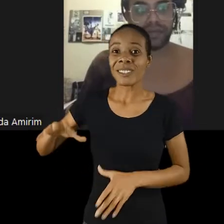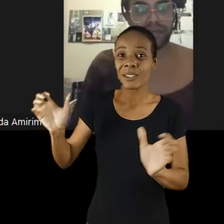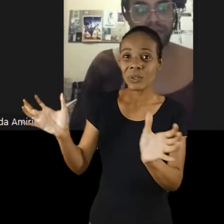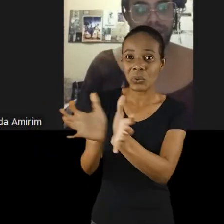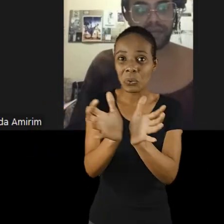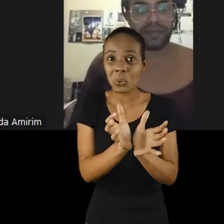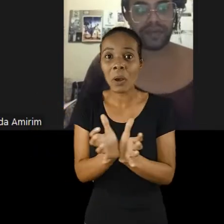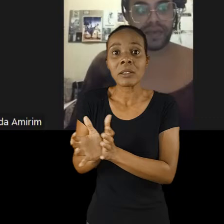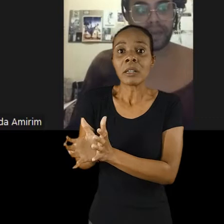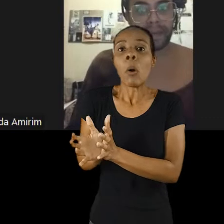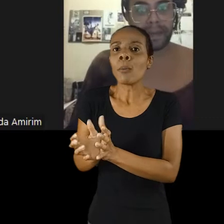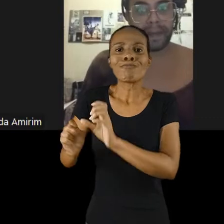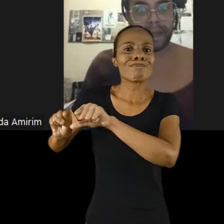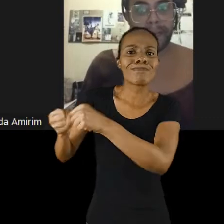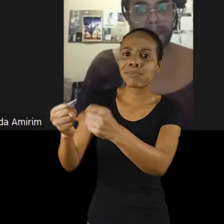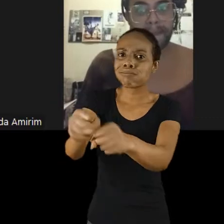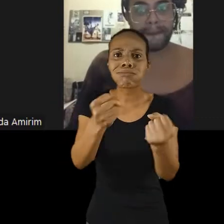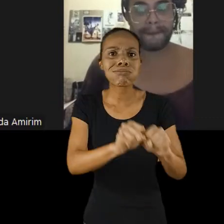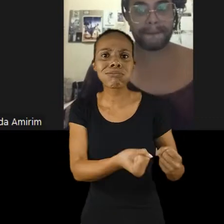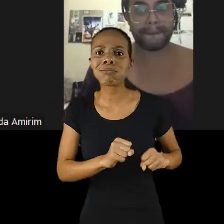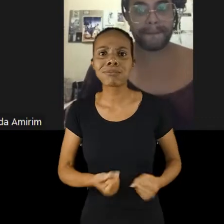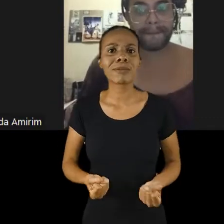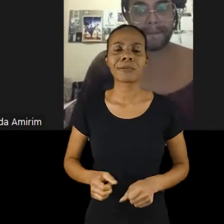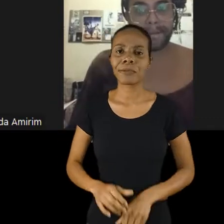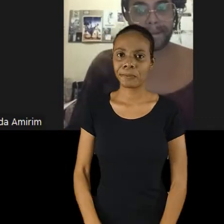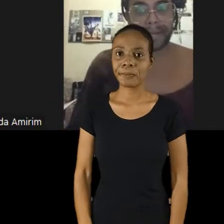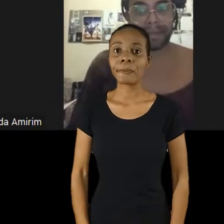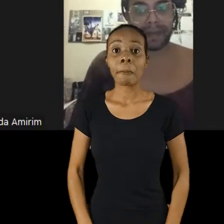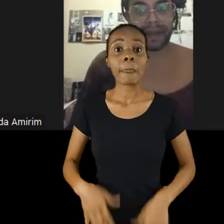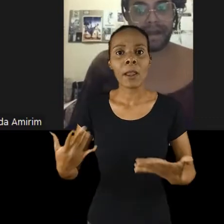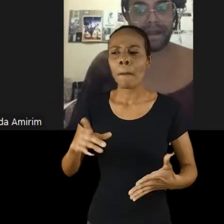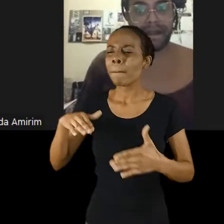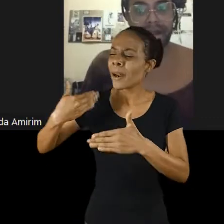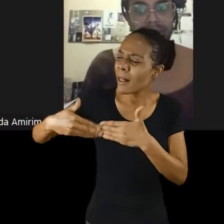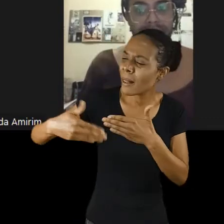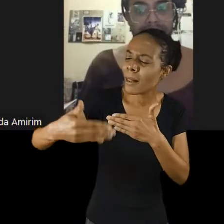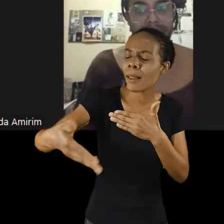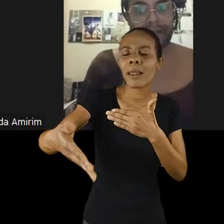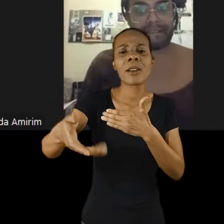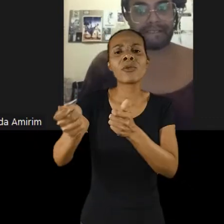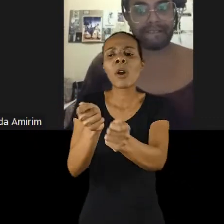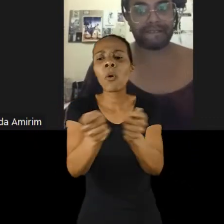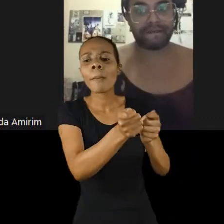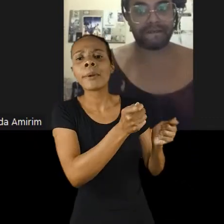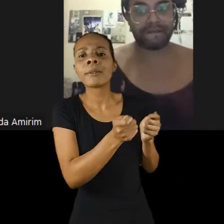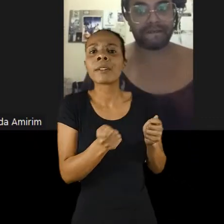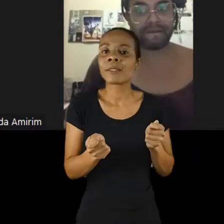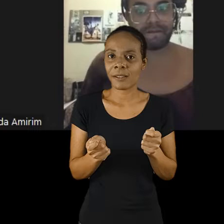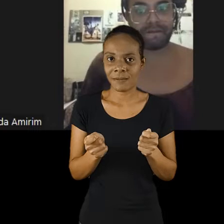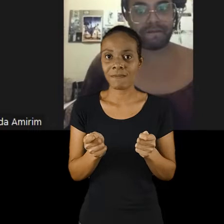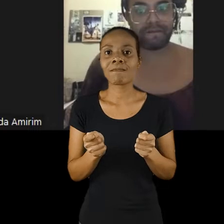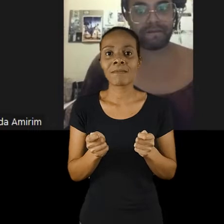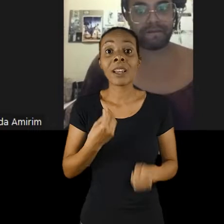também precisa ganhar grana, a gente precisa estar acessando esses mainstreams, mas para além da comercialização, da